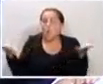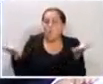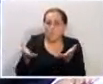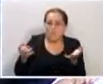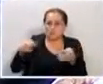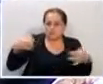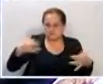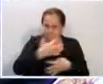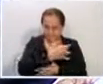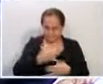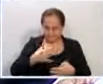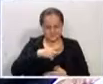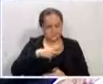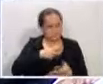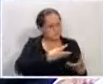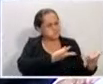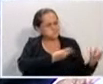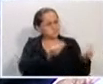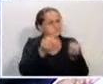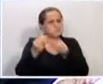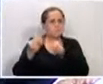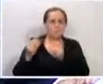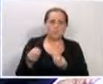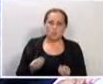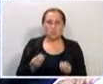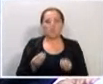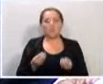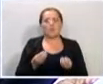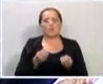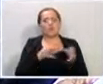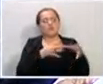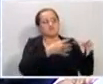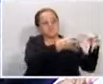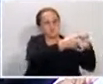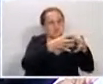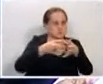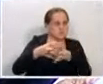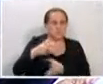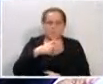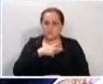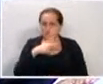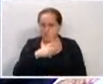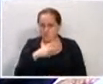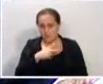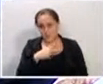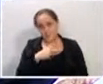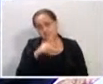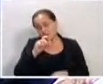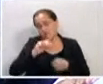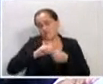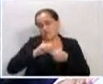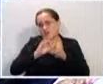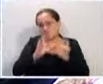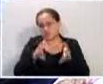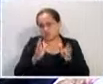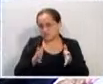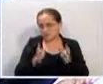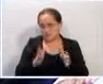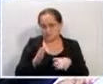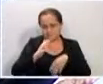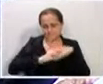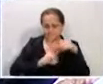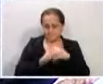cidade uma quantidade imensa de organismos particular de modo geral que fazem isso por conta própria